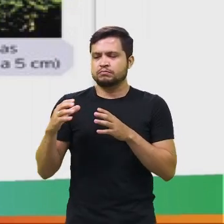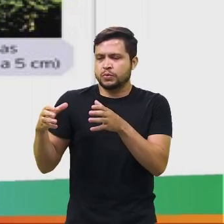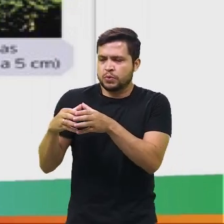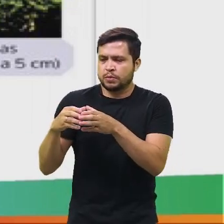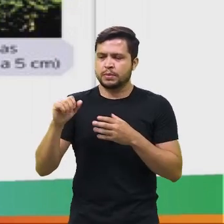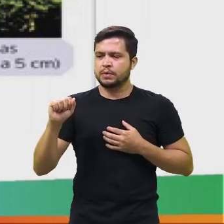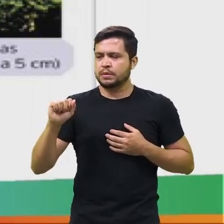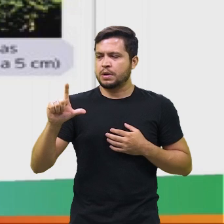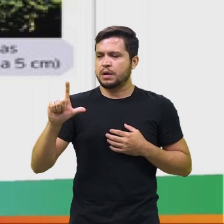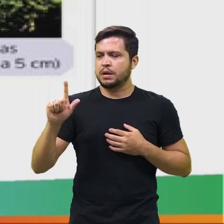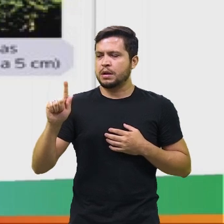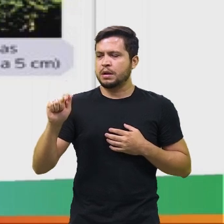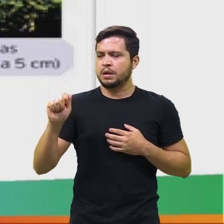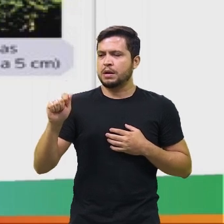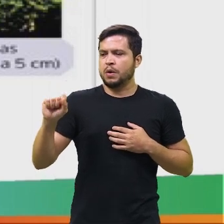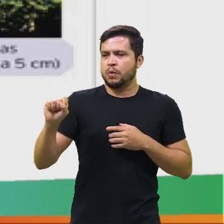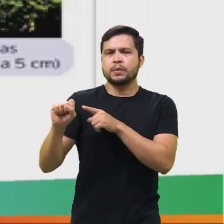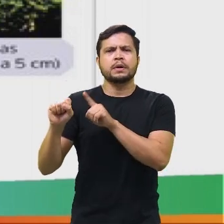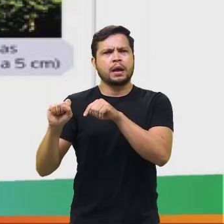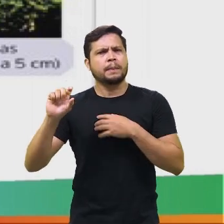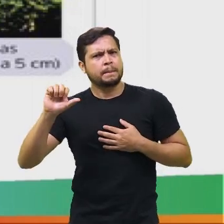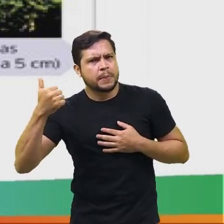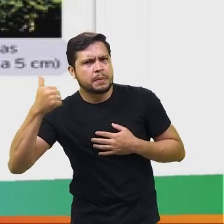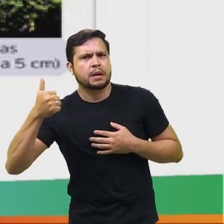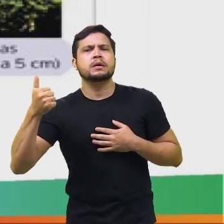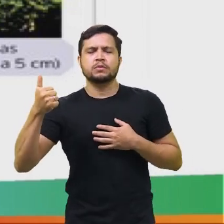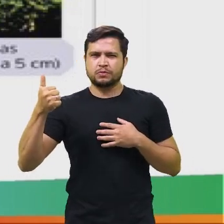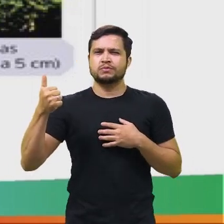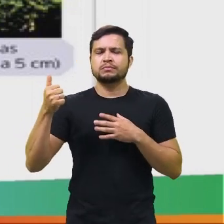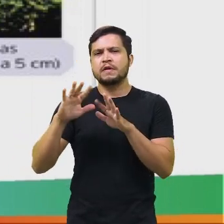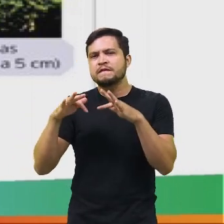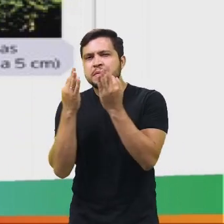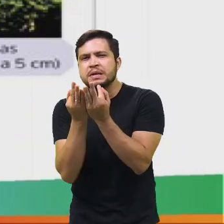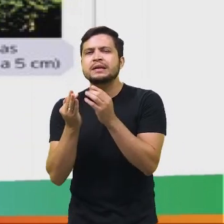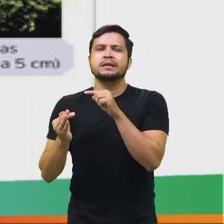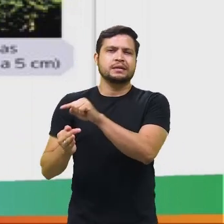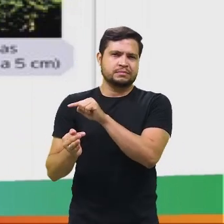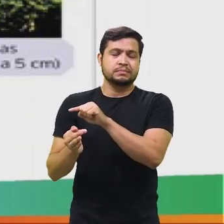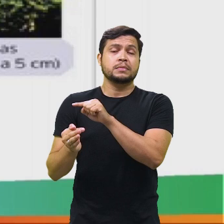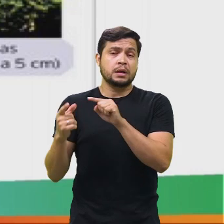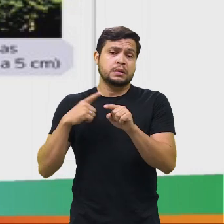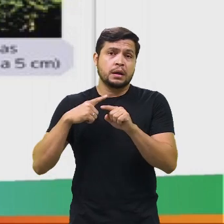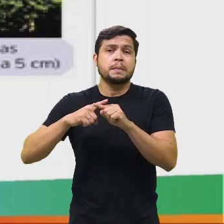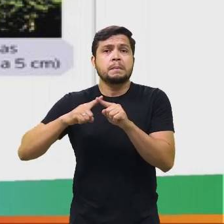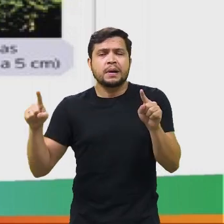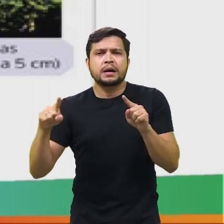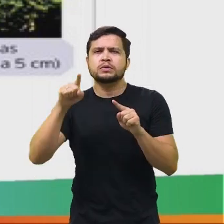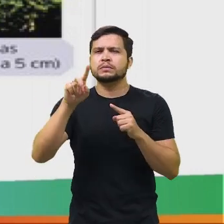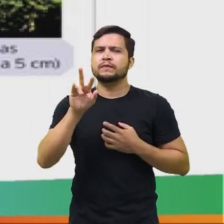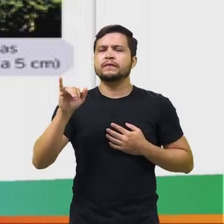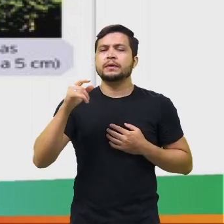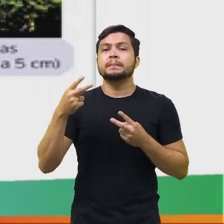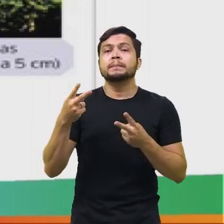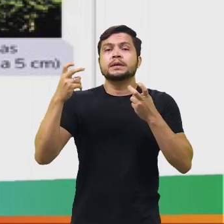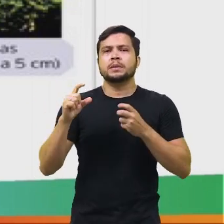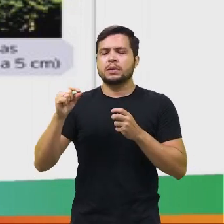como um primitivo, né? Um parente mais distante, e aí você vai perceber essa migração,